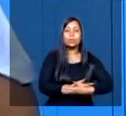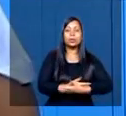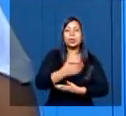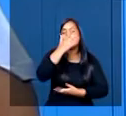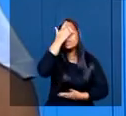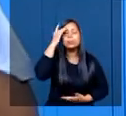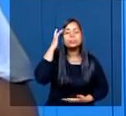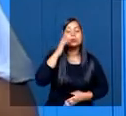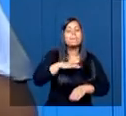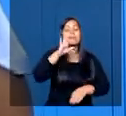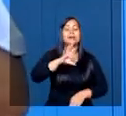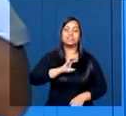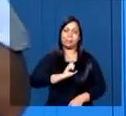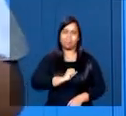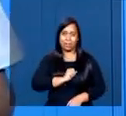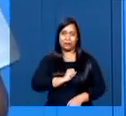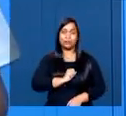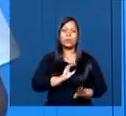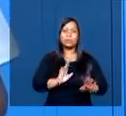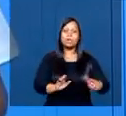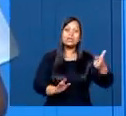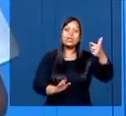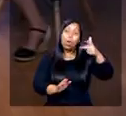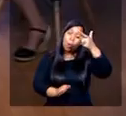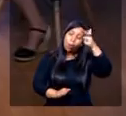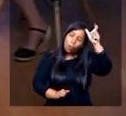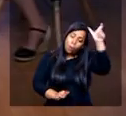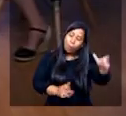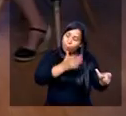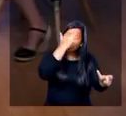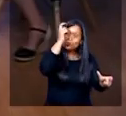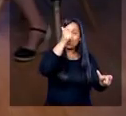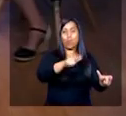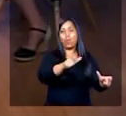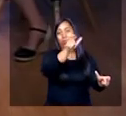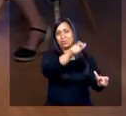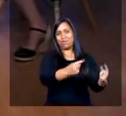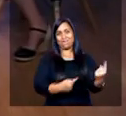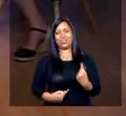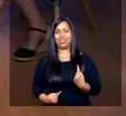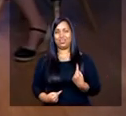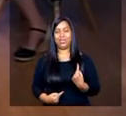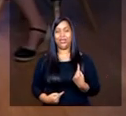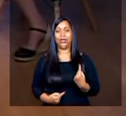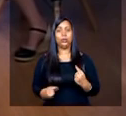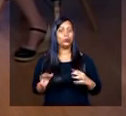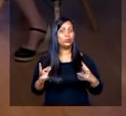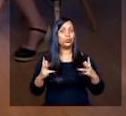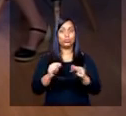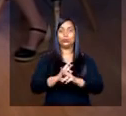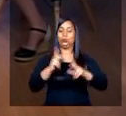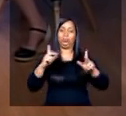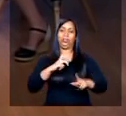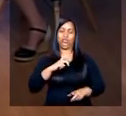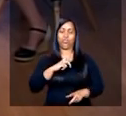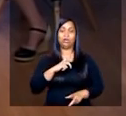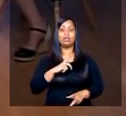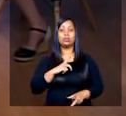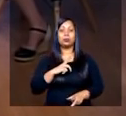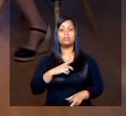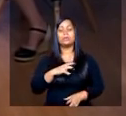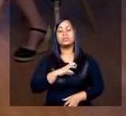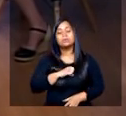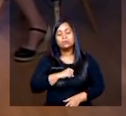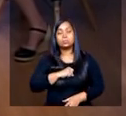amado e desejado que você espera, mas ele é um estrangeiro. Quando chega alguém diferente na sua casa, tudo fica diferente, por mais que você